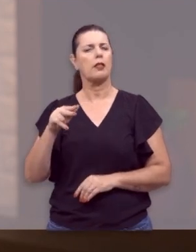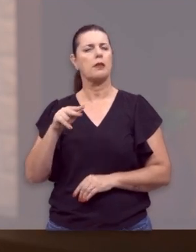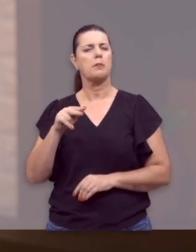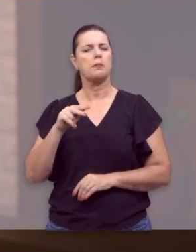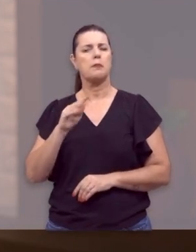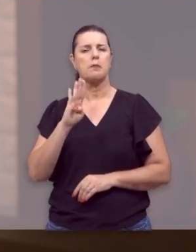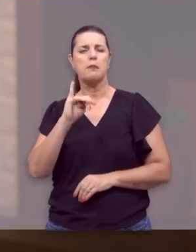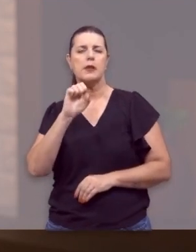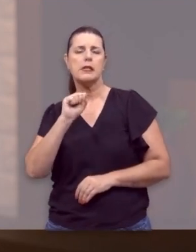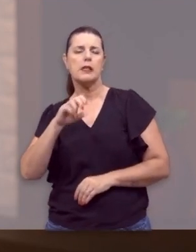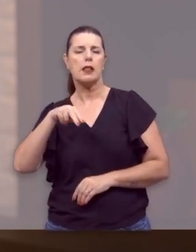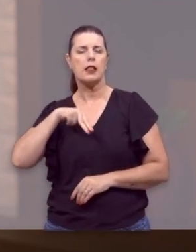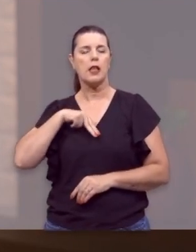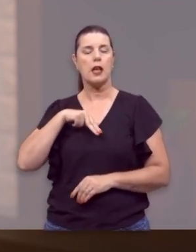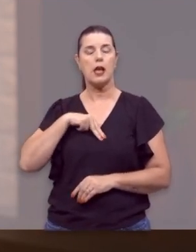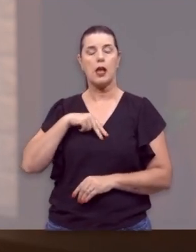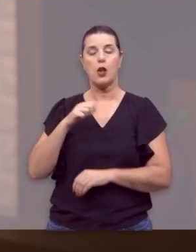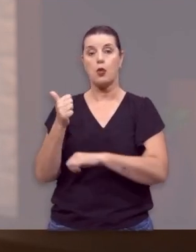Abraão.